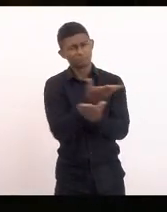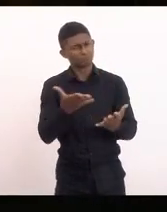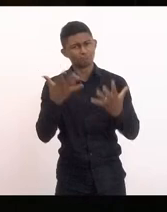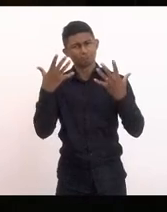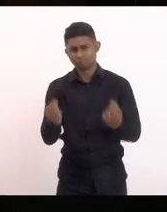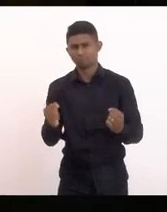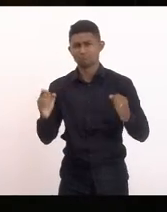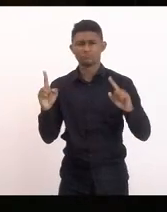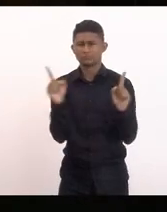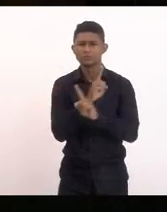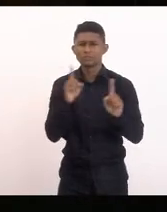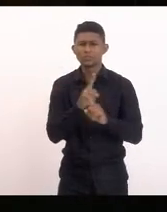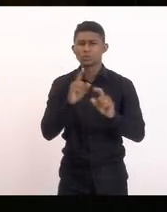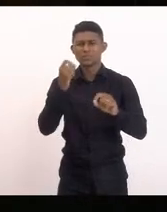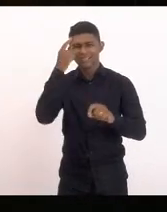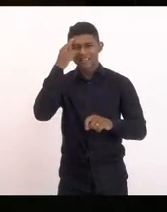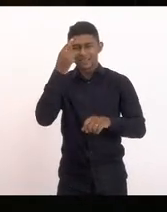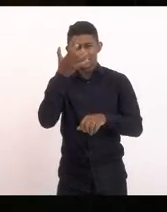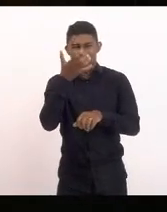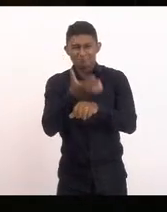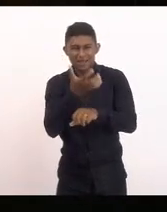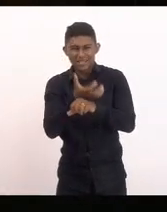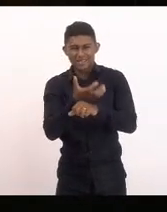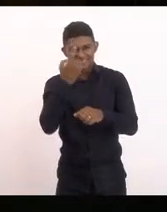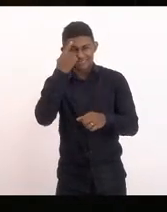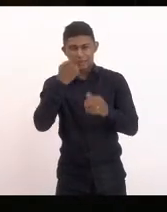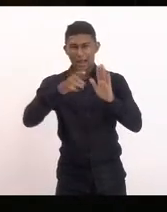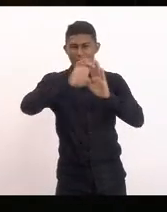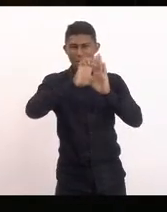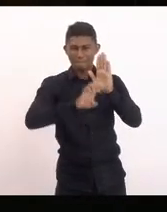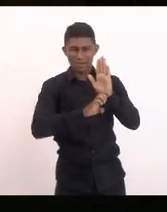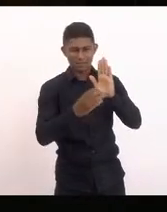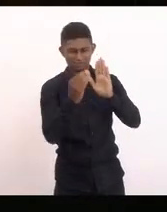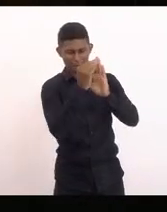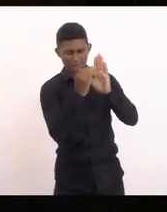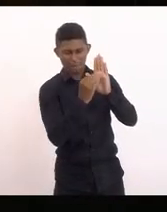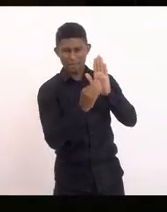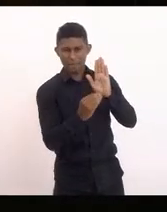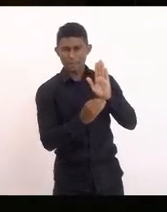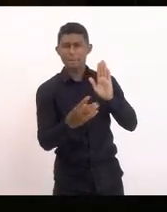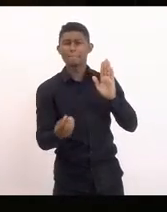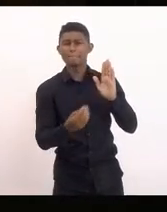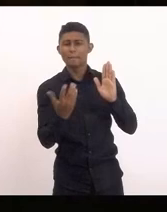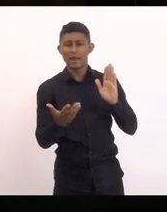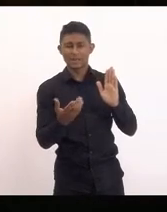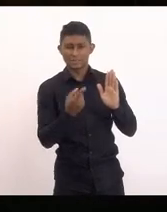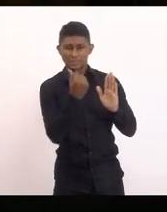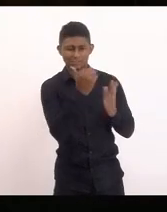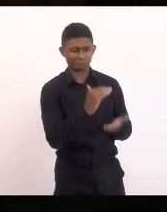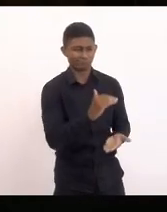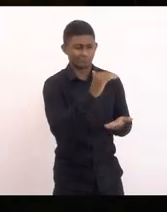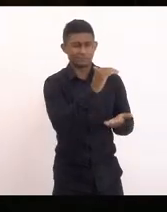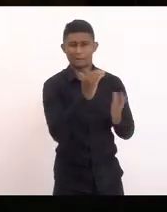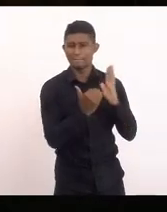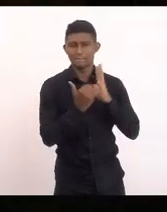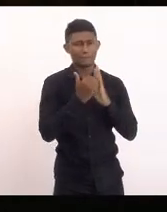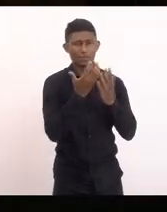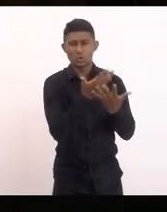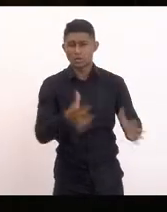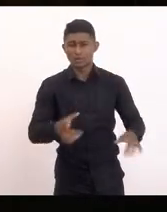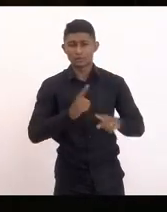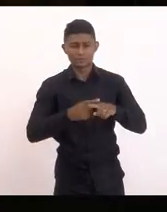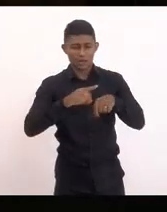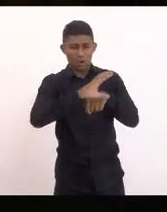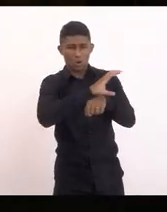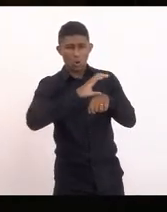a matéria por emenda de parlamentar, que gera aumento de despesa por sua inconstitucionalidade. E aí eu